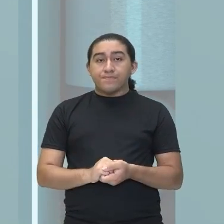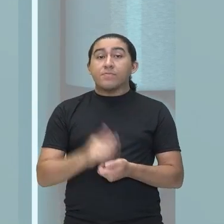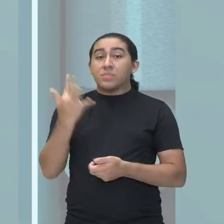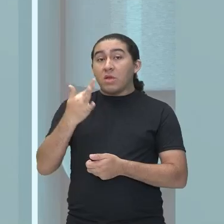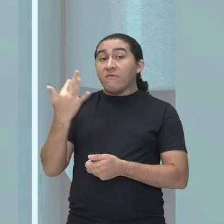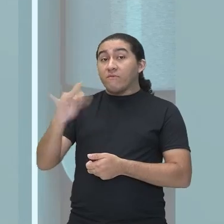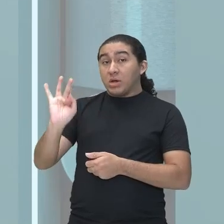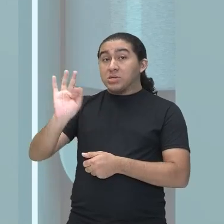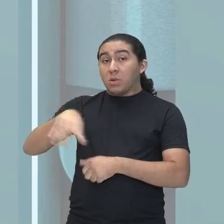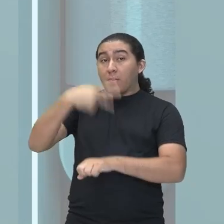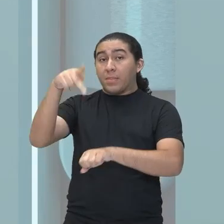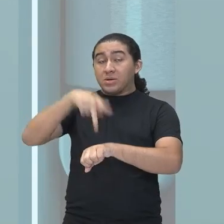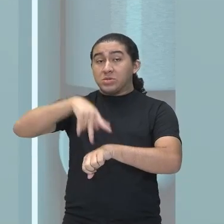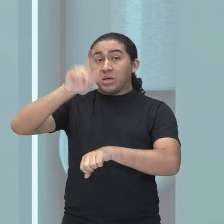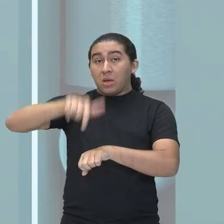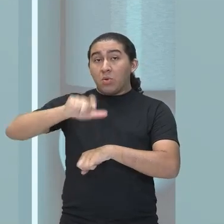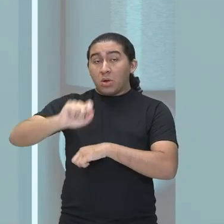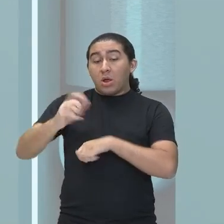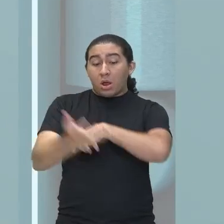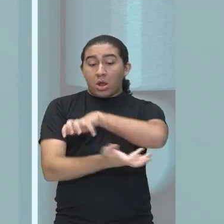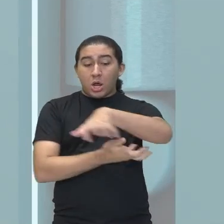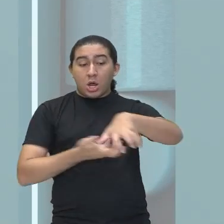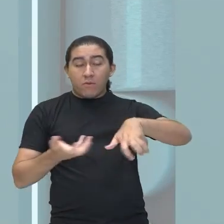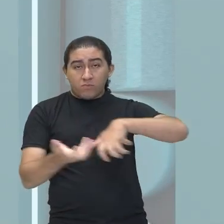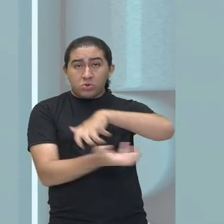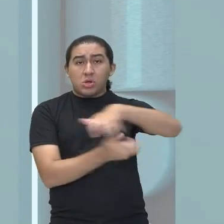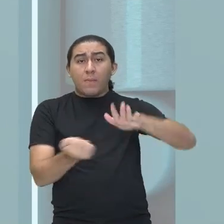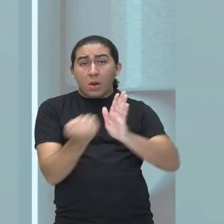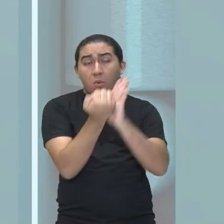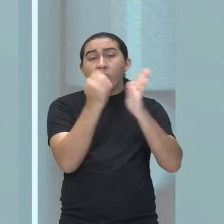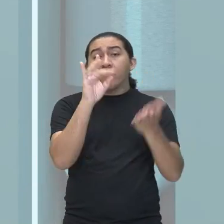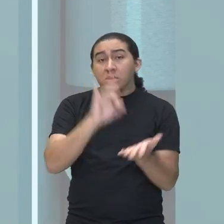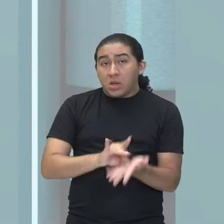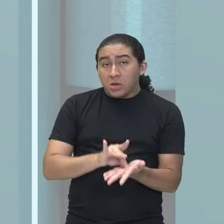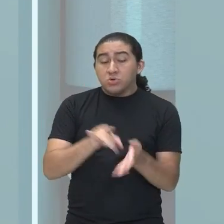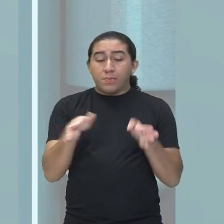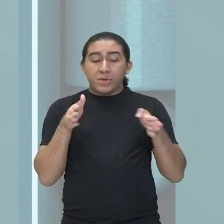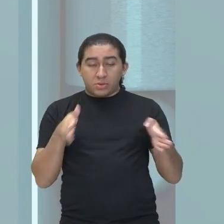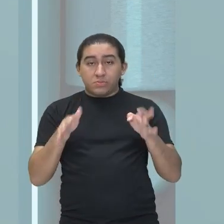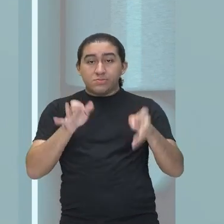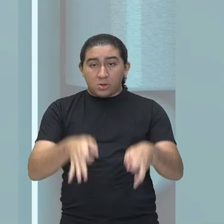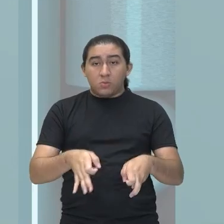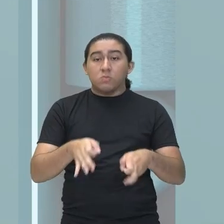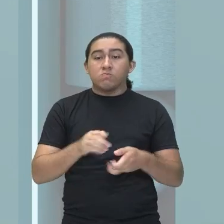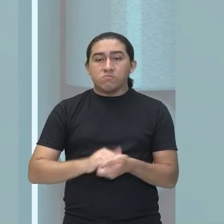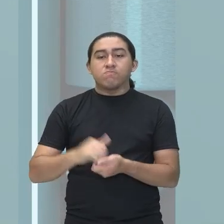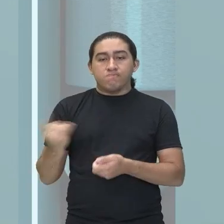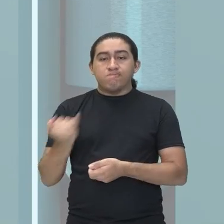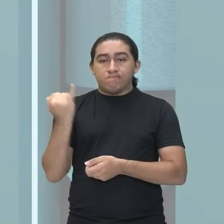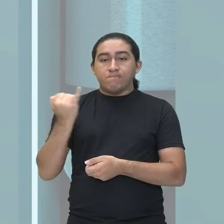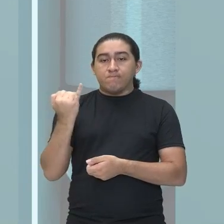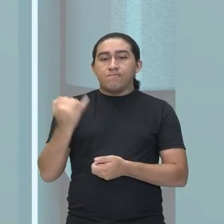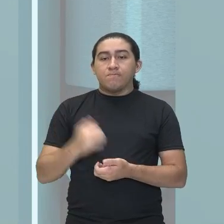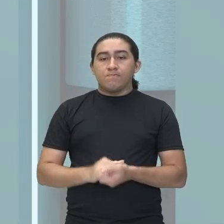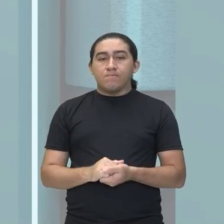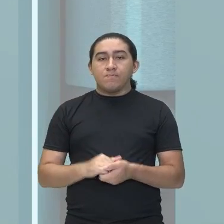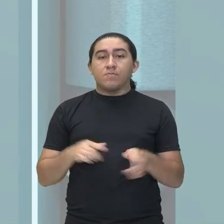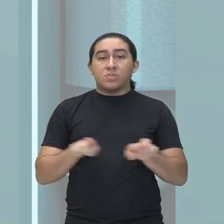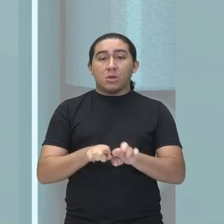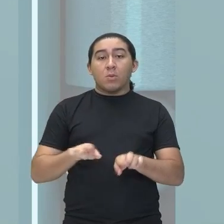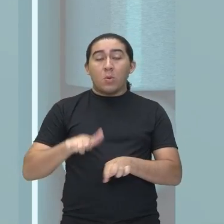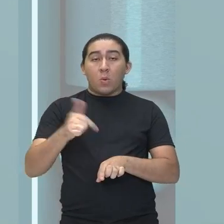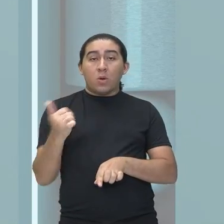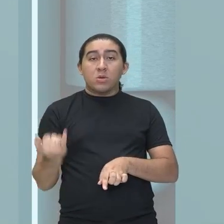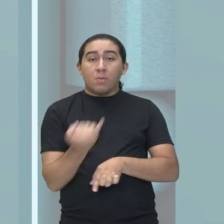França, né? Que era a revolução que marcou mesmo uma época muito importante. Outra coisa importante